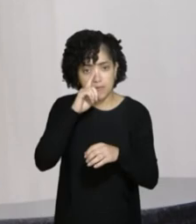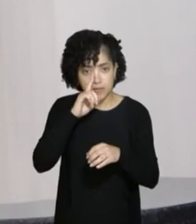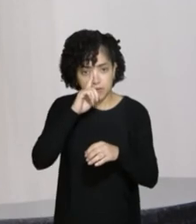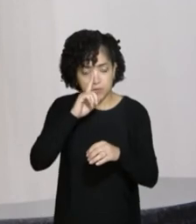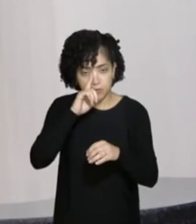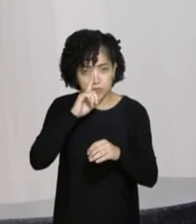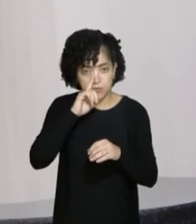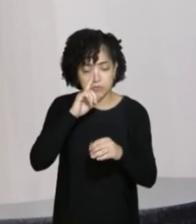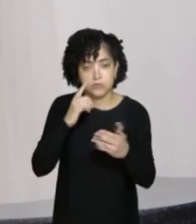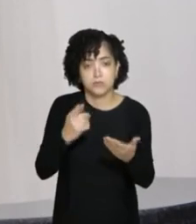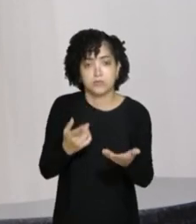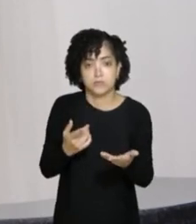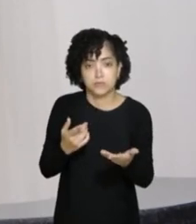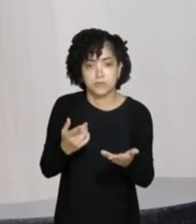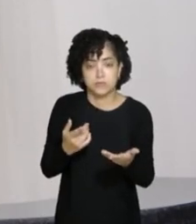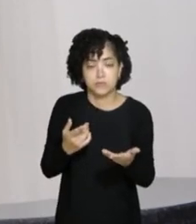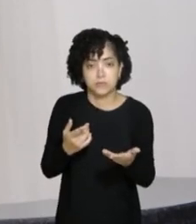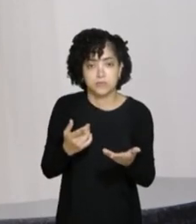nosso país.